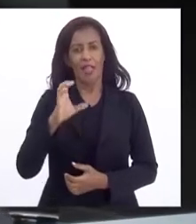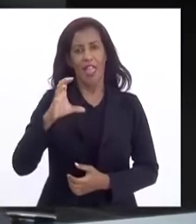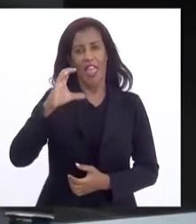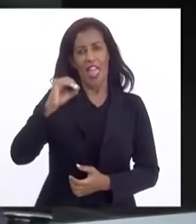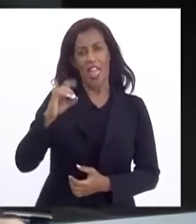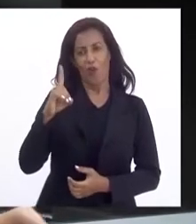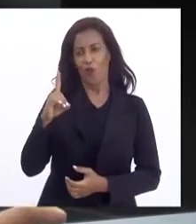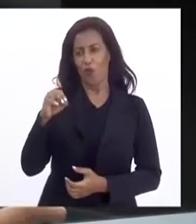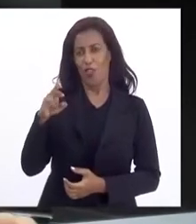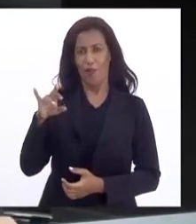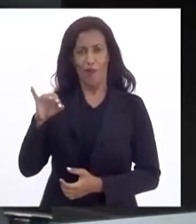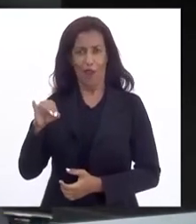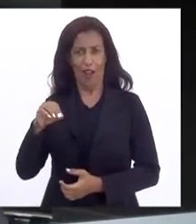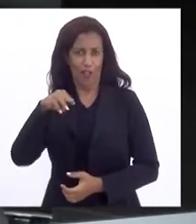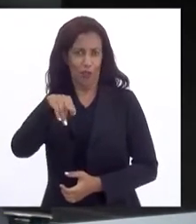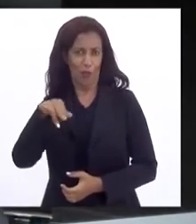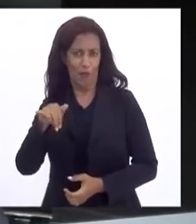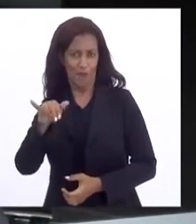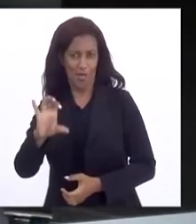eco-democrático, Carlos Mink.